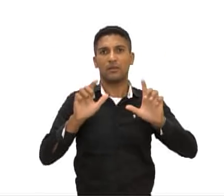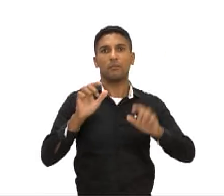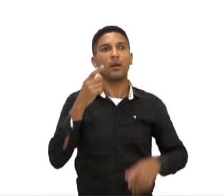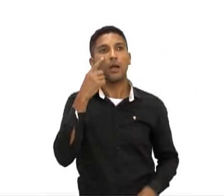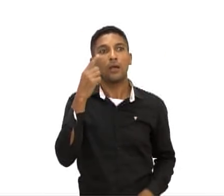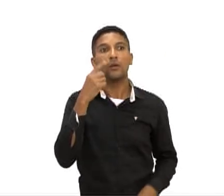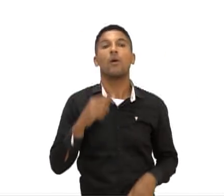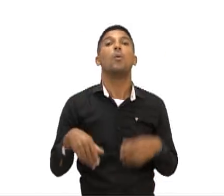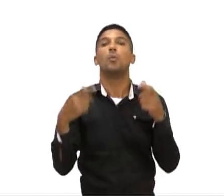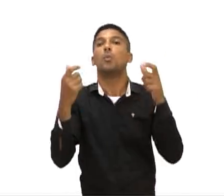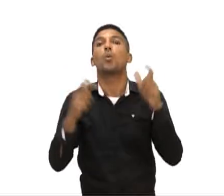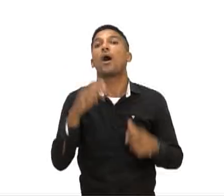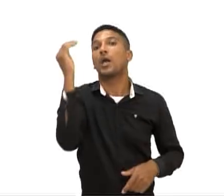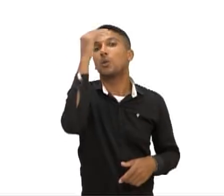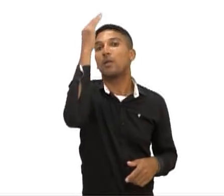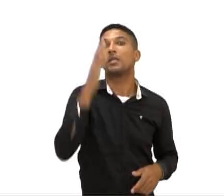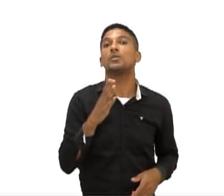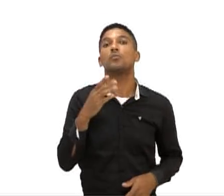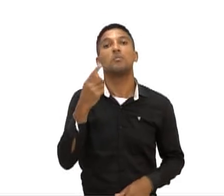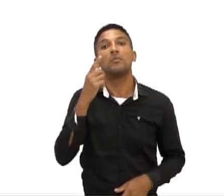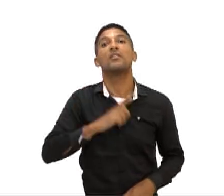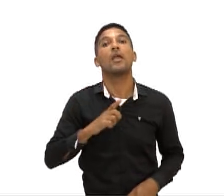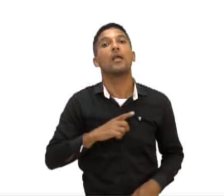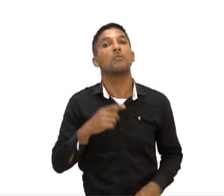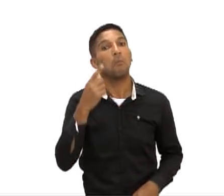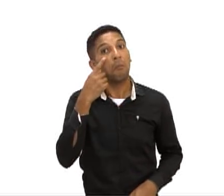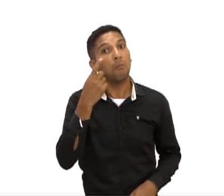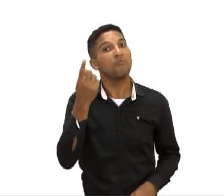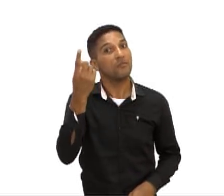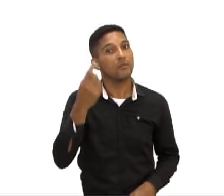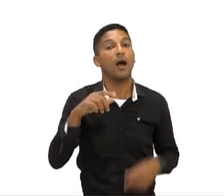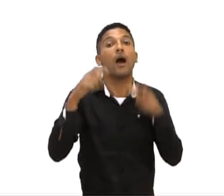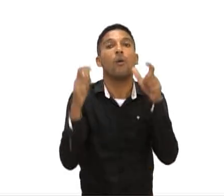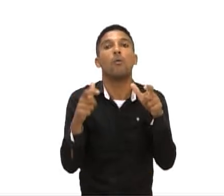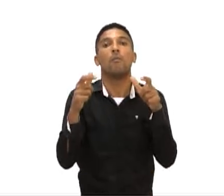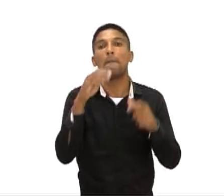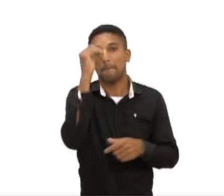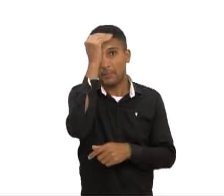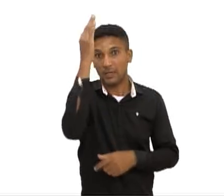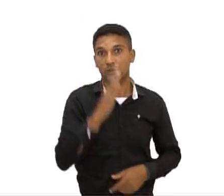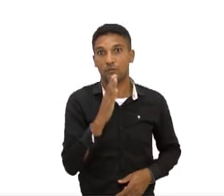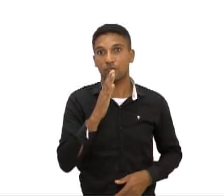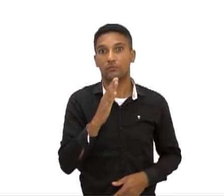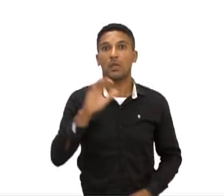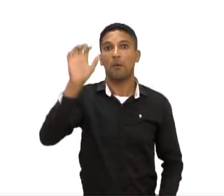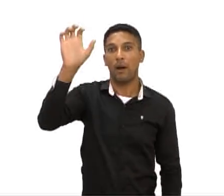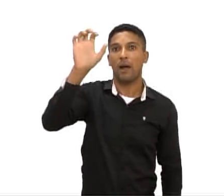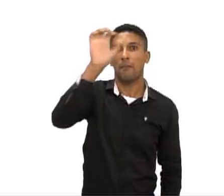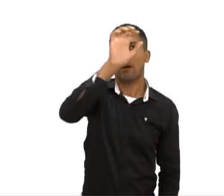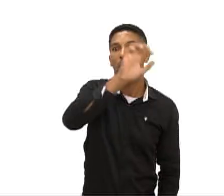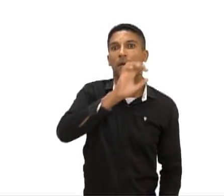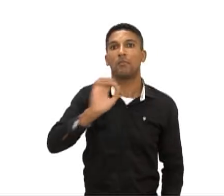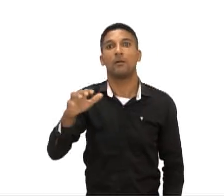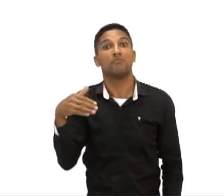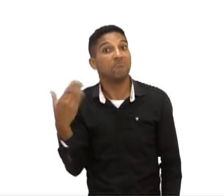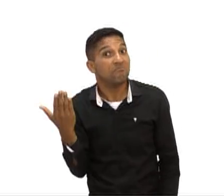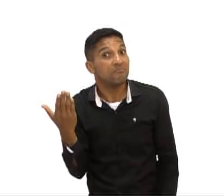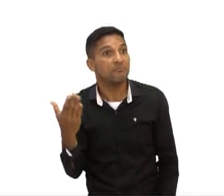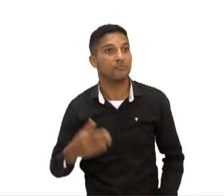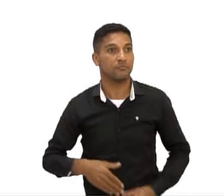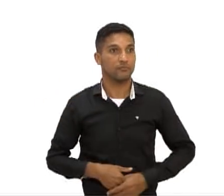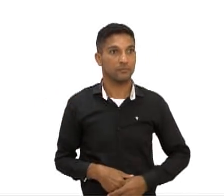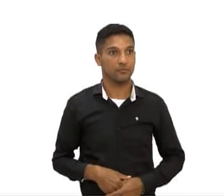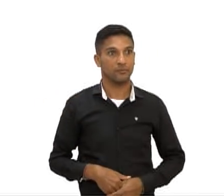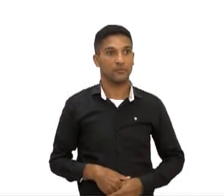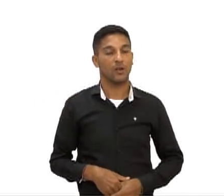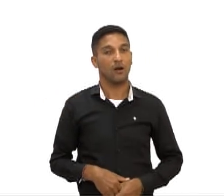vegetais? Veja que eu mostrei e frisei várias vezes essas imagens para vocês.